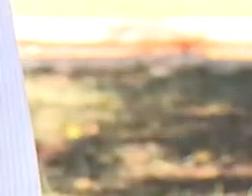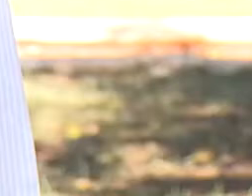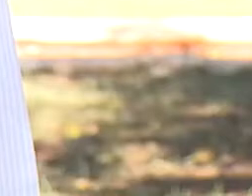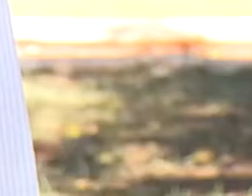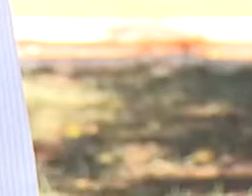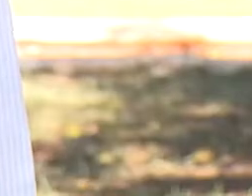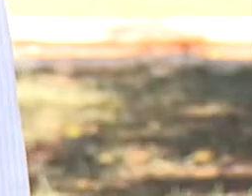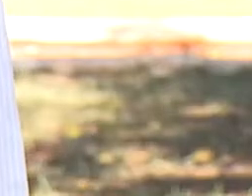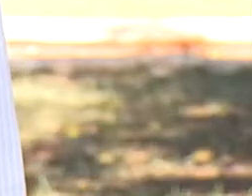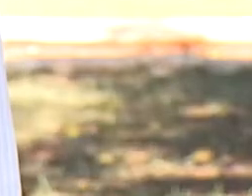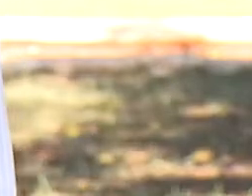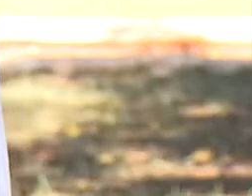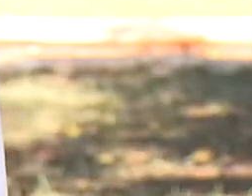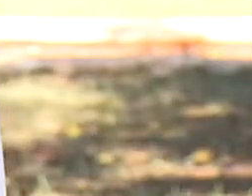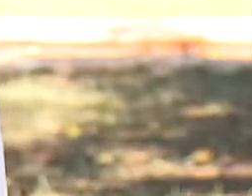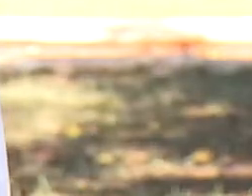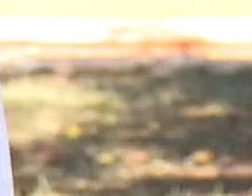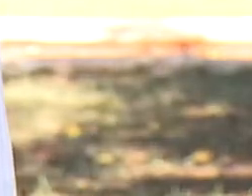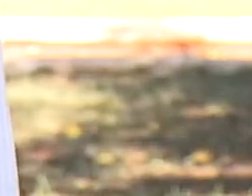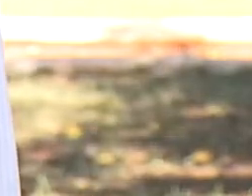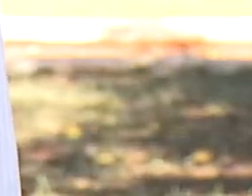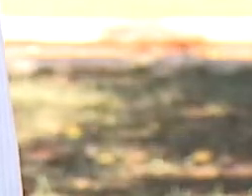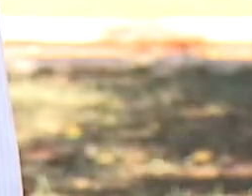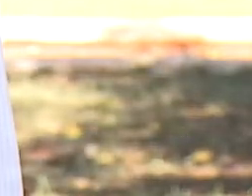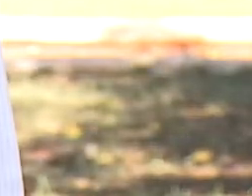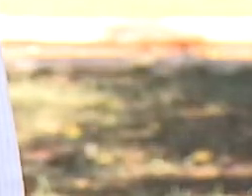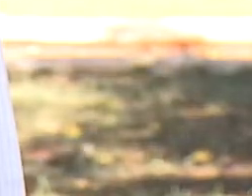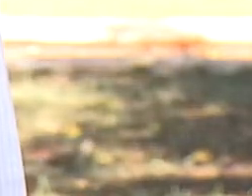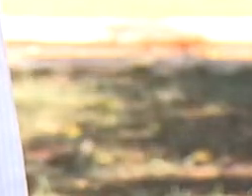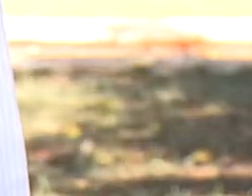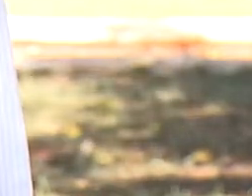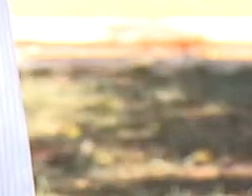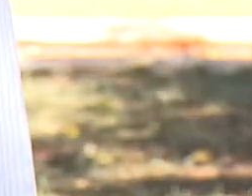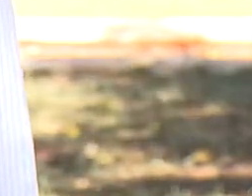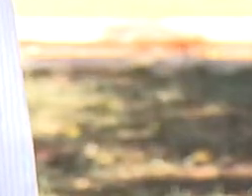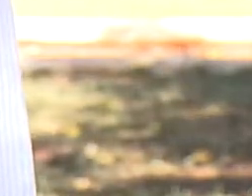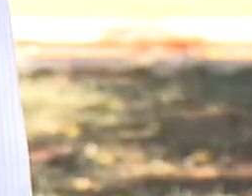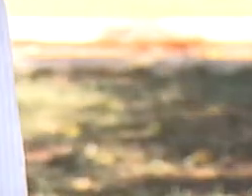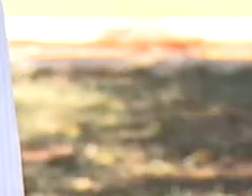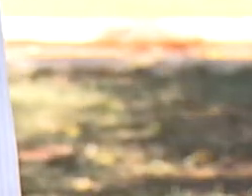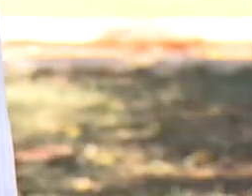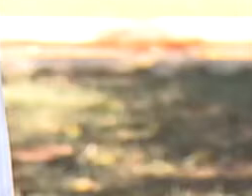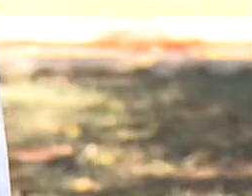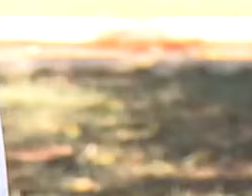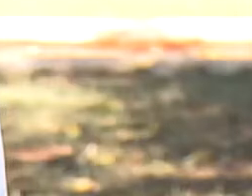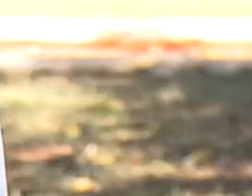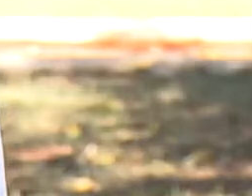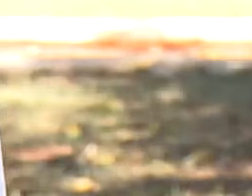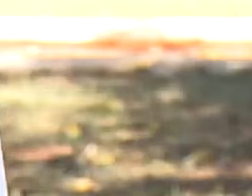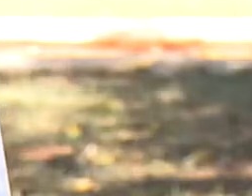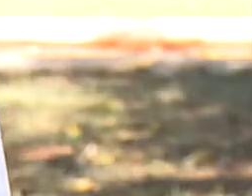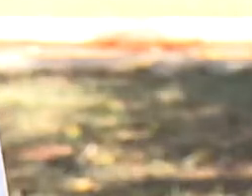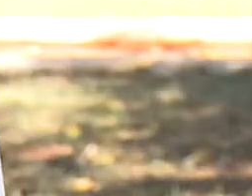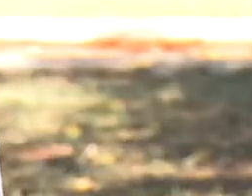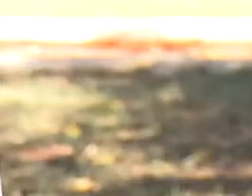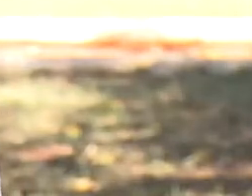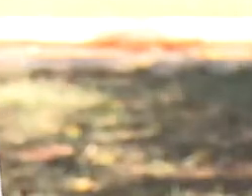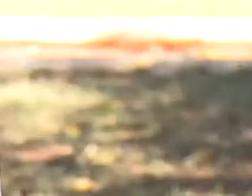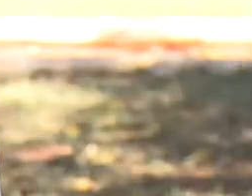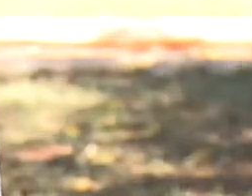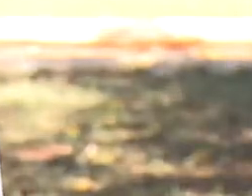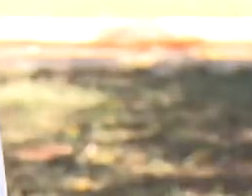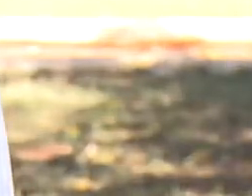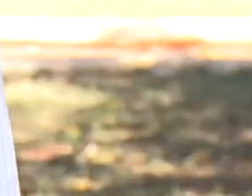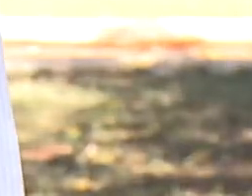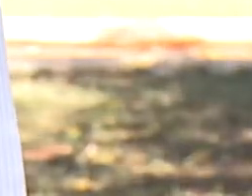por via da internet, né? Então, entrando em contato conosco através do nosso site,